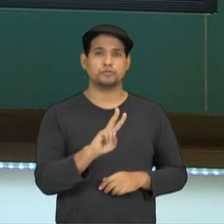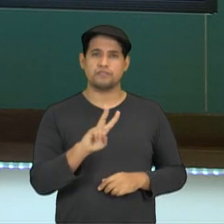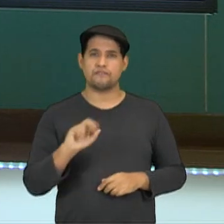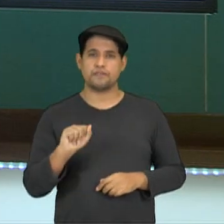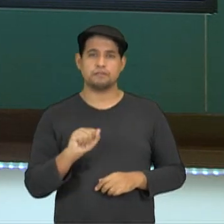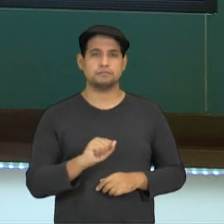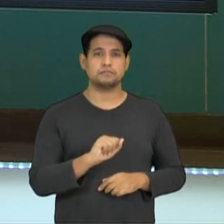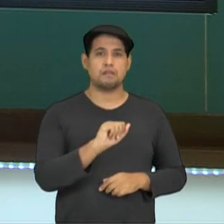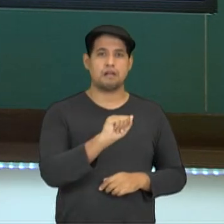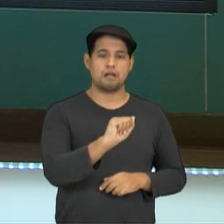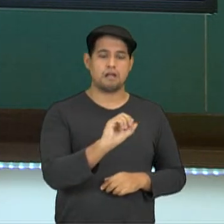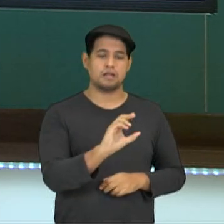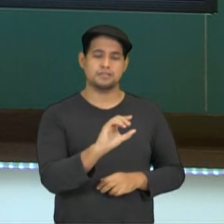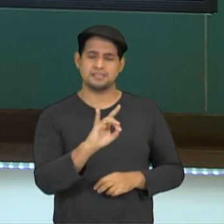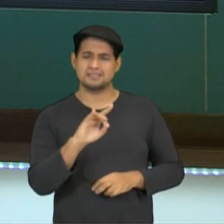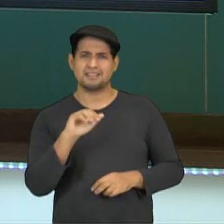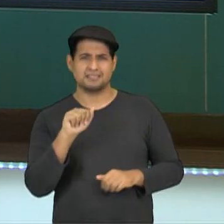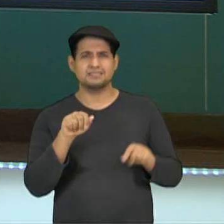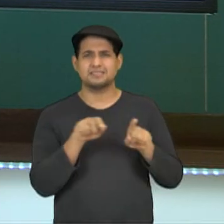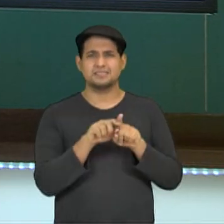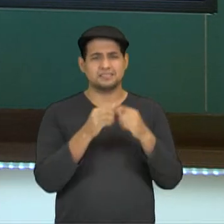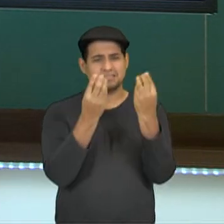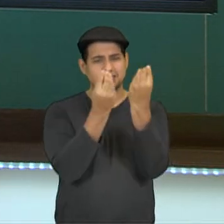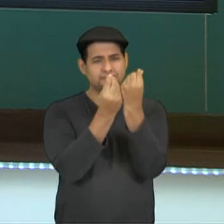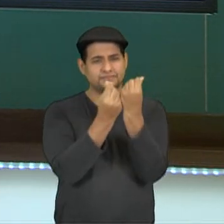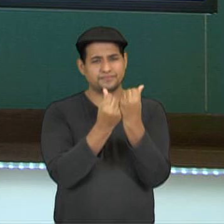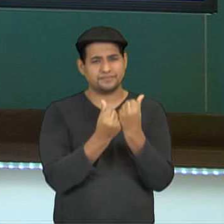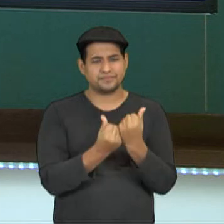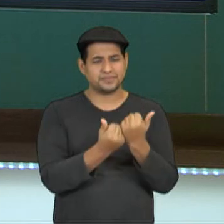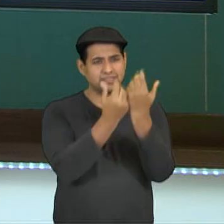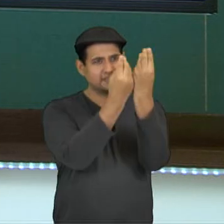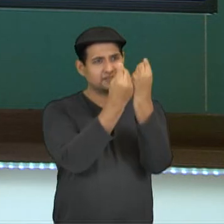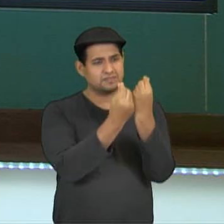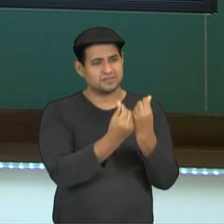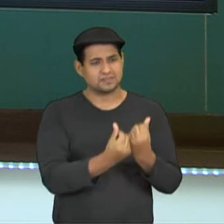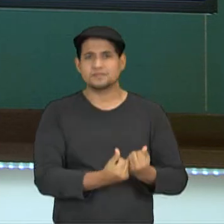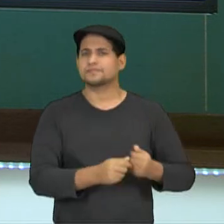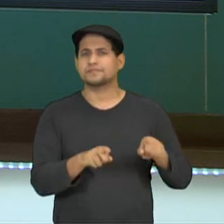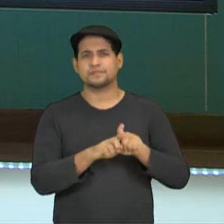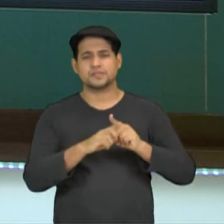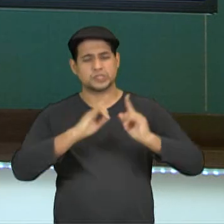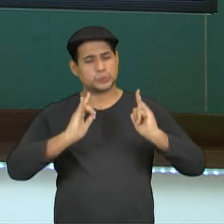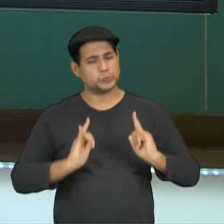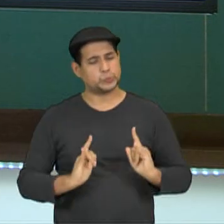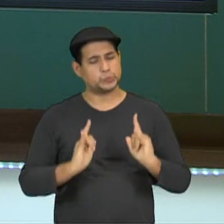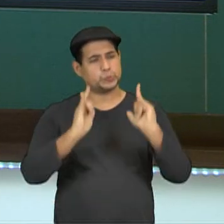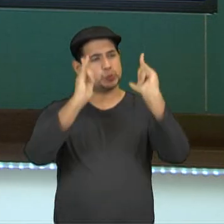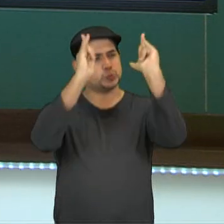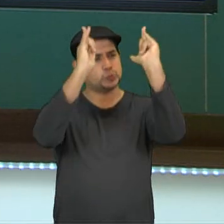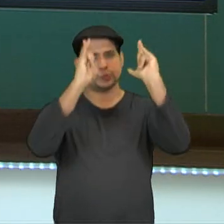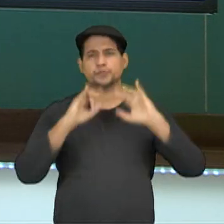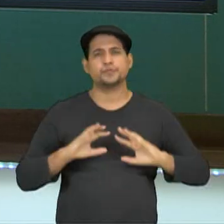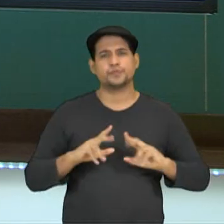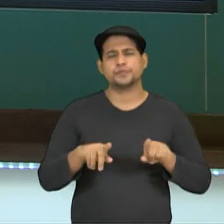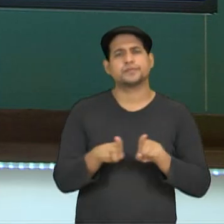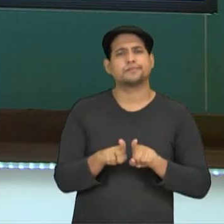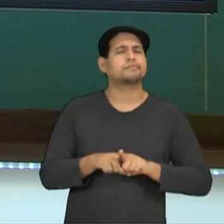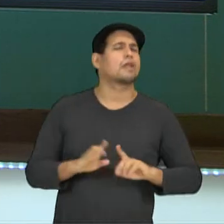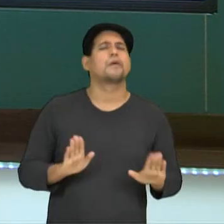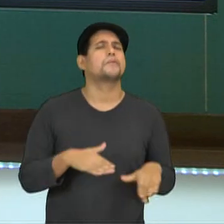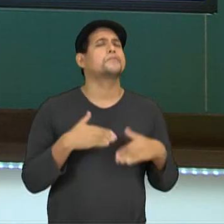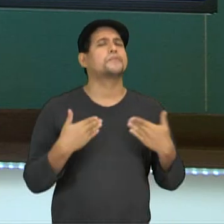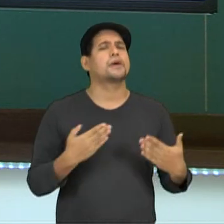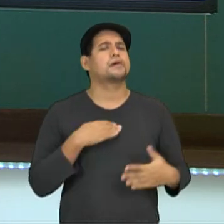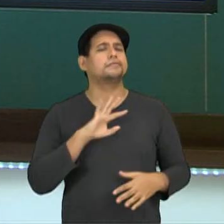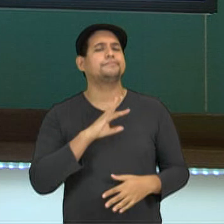da corrosão de estátuas, de monumentos históricos, de prédios, né, estruturas metálicas, quais são os